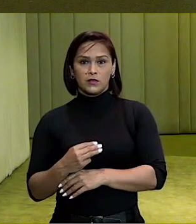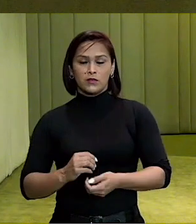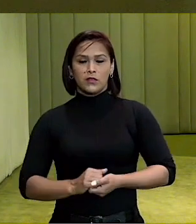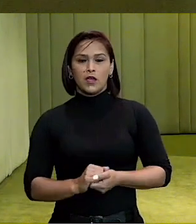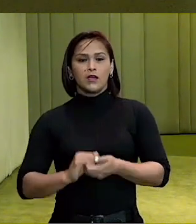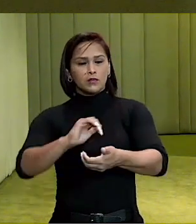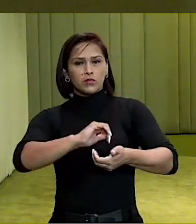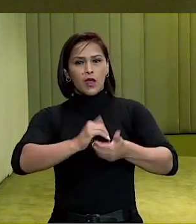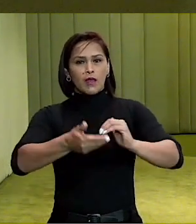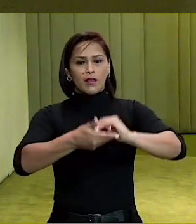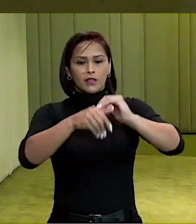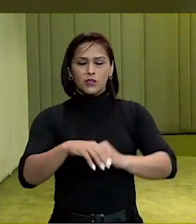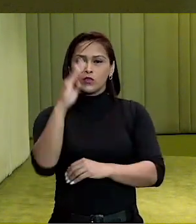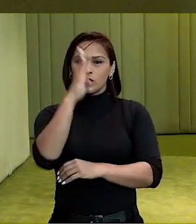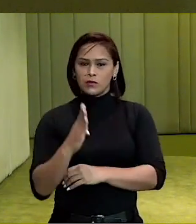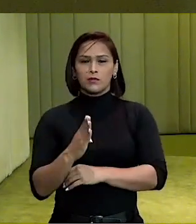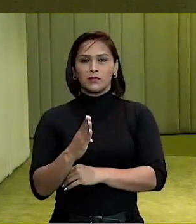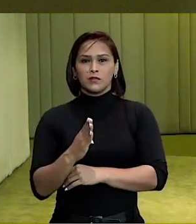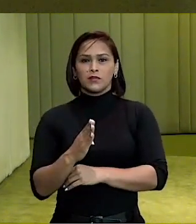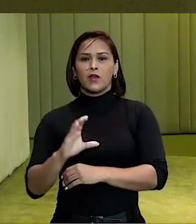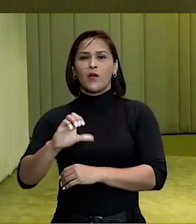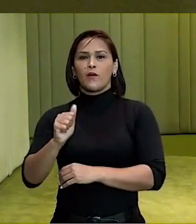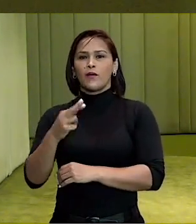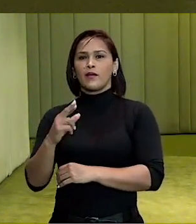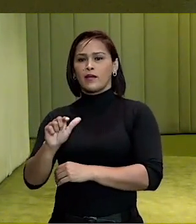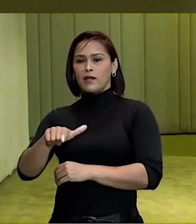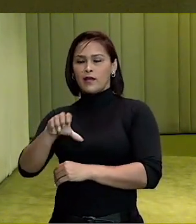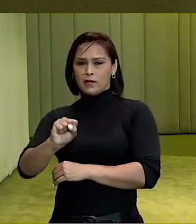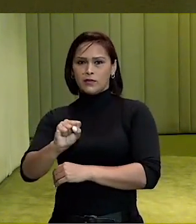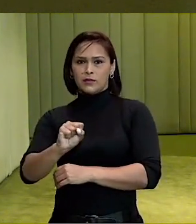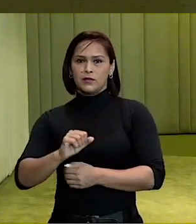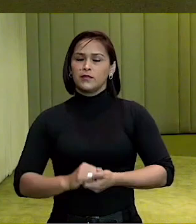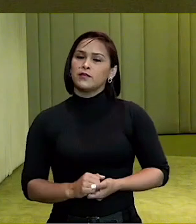das Relações Exteriores do nosso país, Carlos Alberto França,